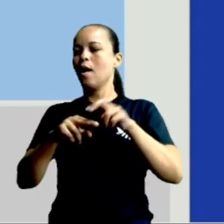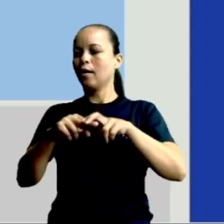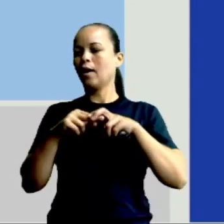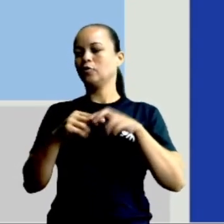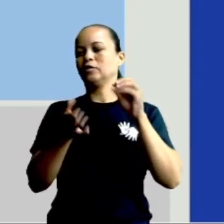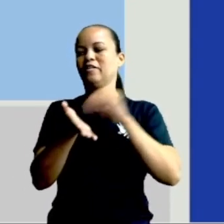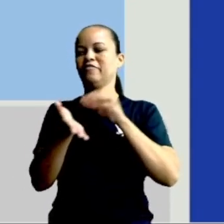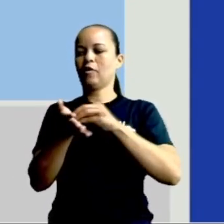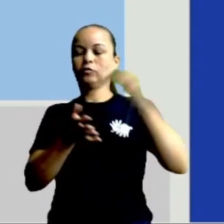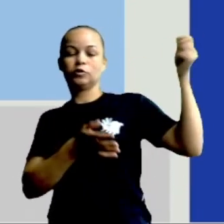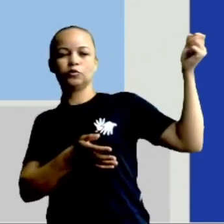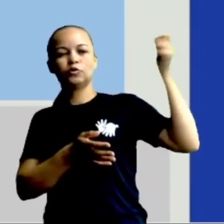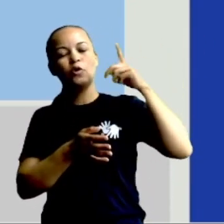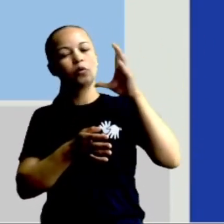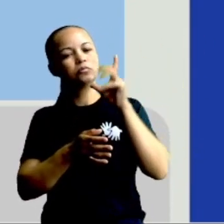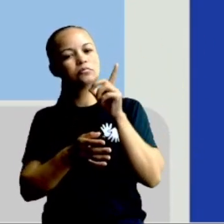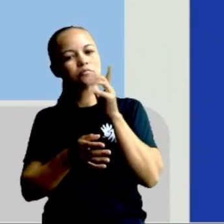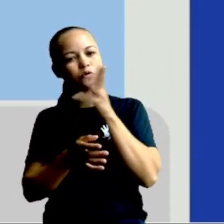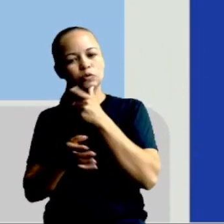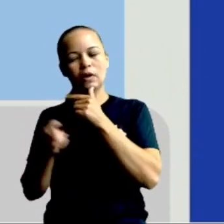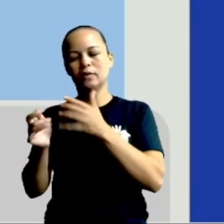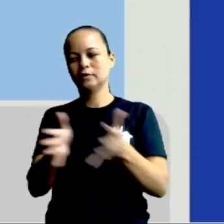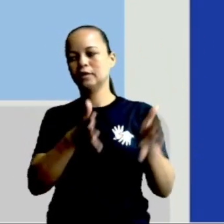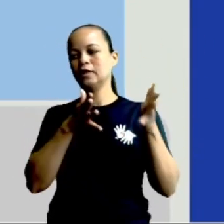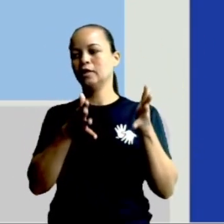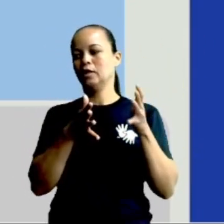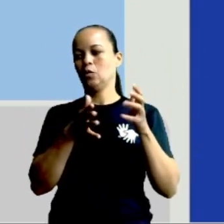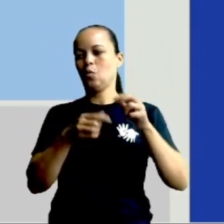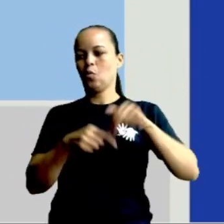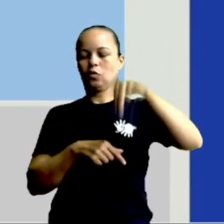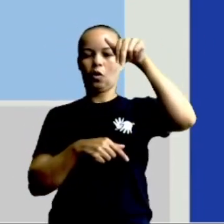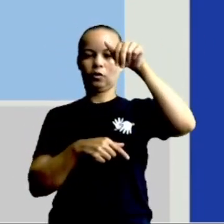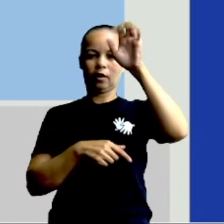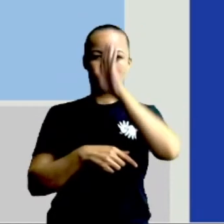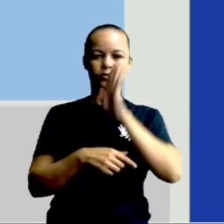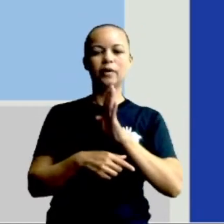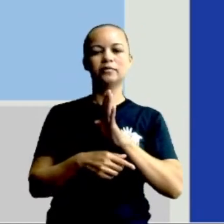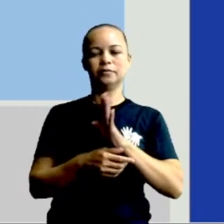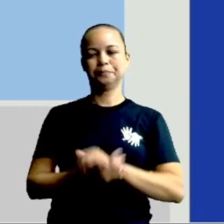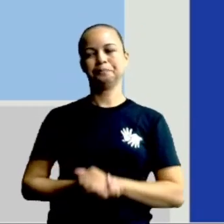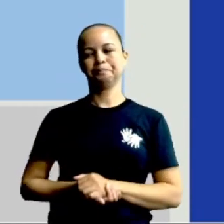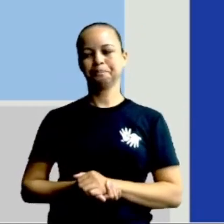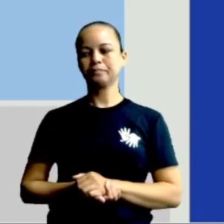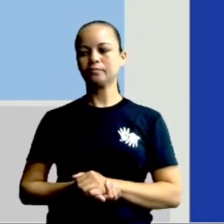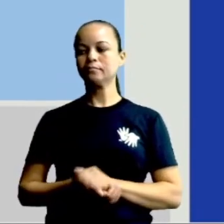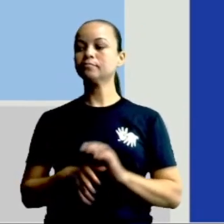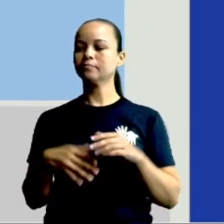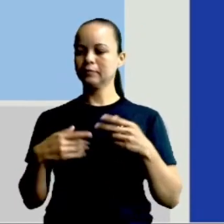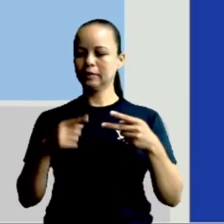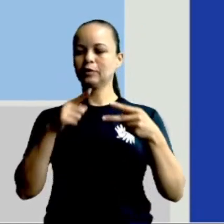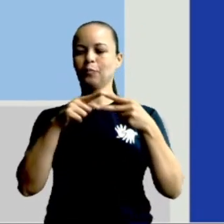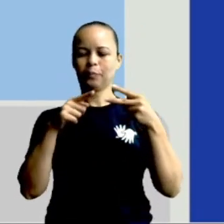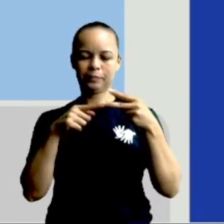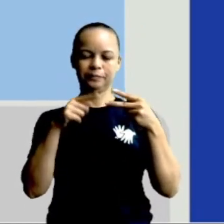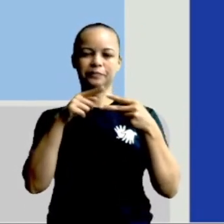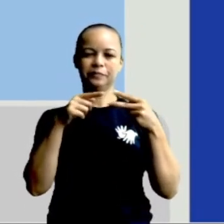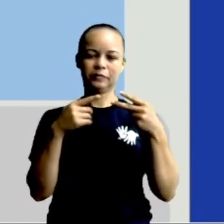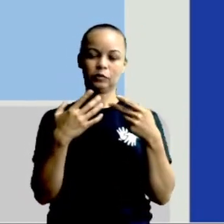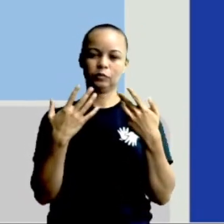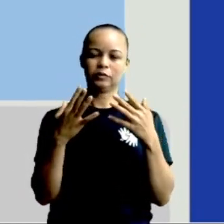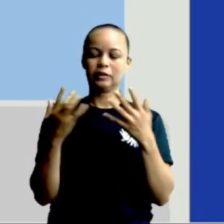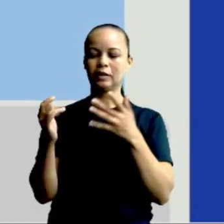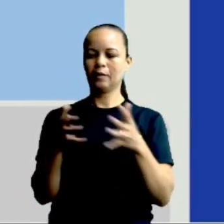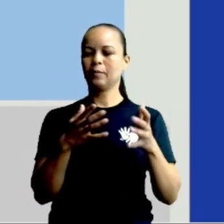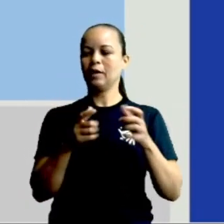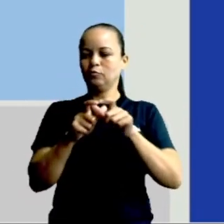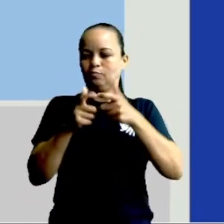Por causa da localização, né, que ele fica próximo à linha do Equador e os trópicos de Câncer. E também por conta da extensão, pelo seu